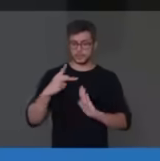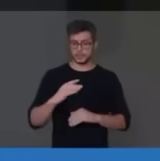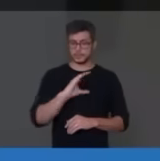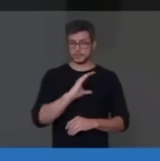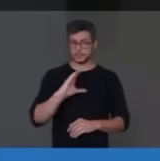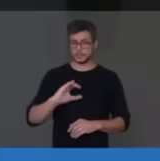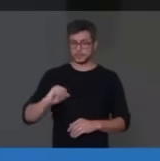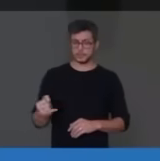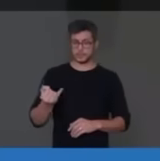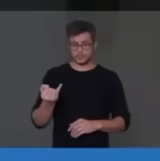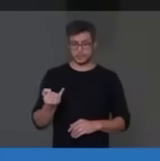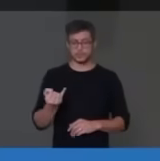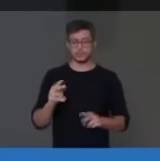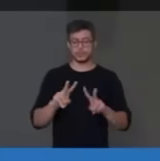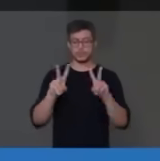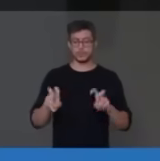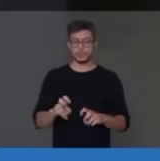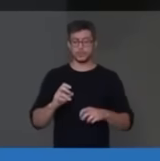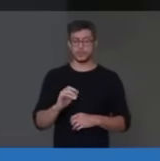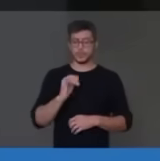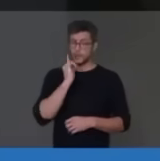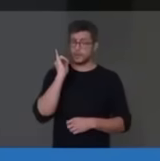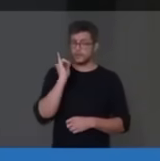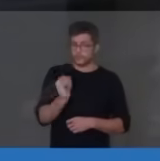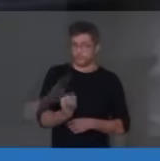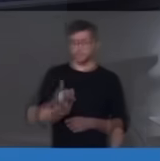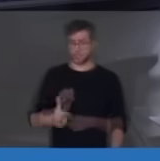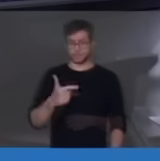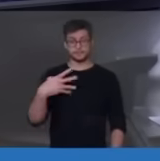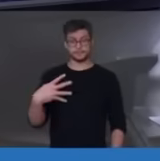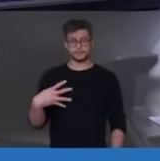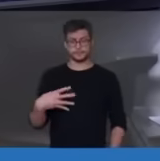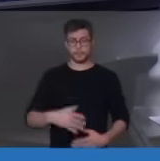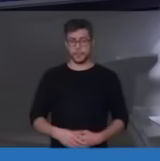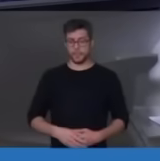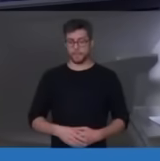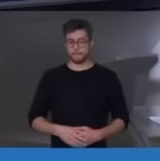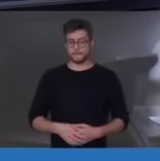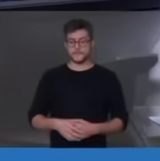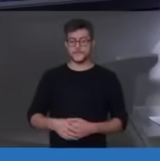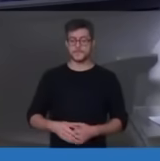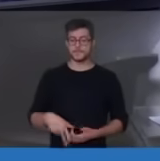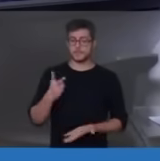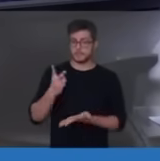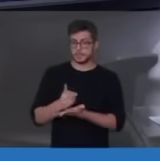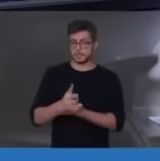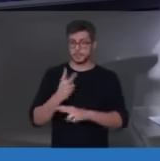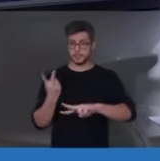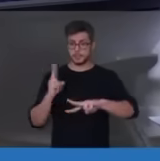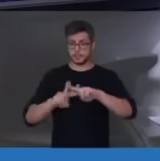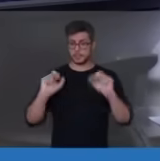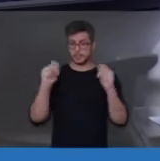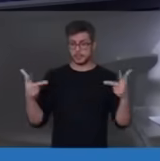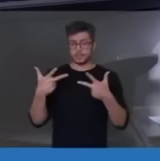Constituição, Justiça e Cidadania, a comunicação de medida cautelar número 1 de 24. Preserva os efeitos da prisão em flagrante determinada contra